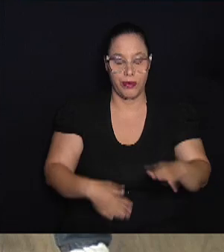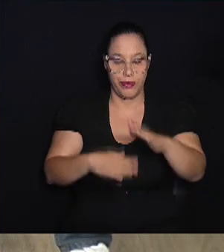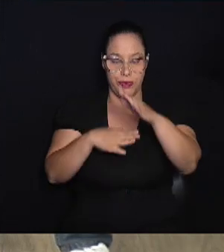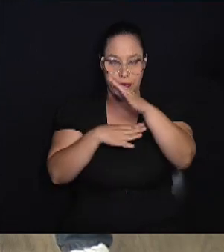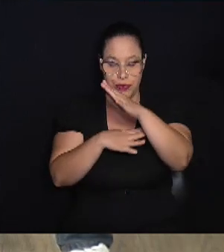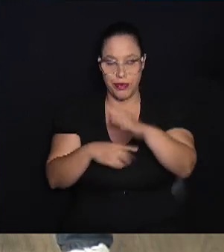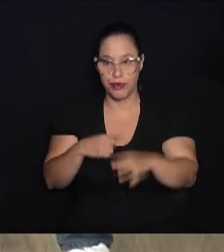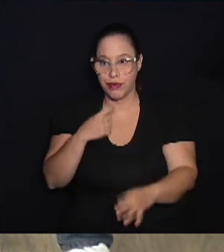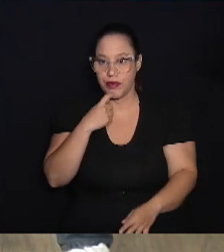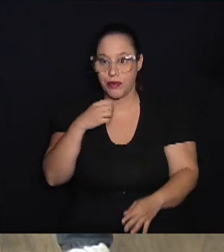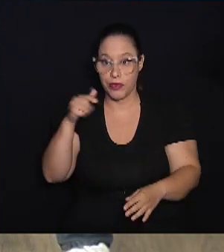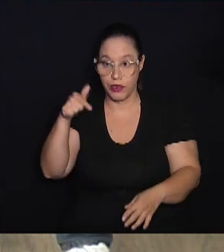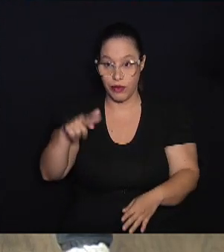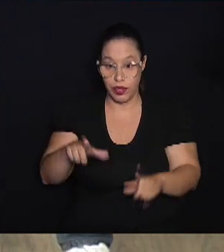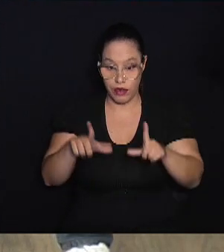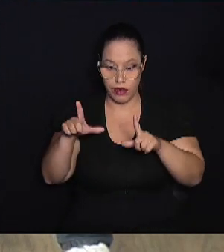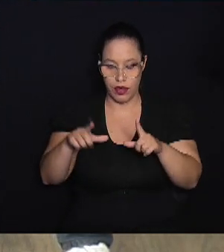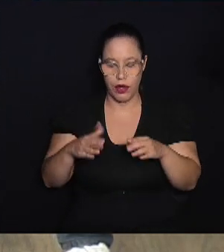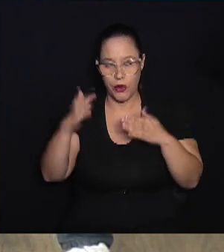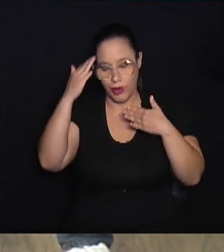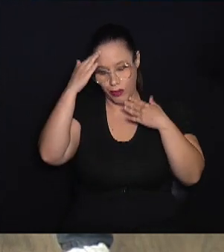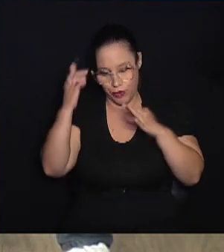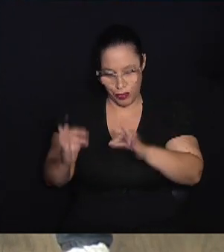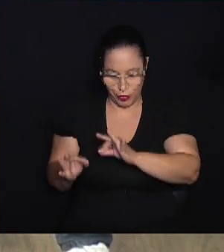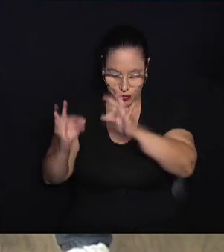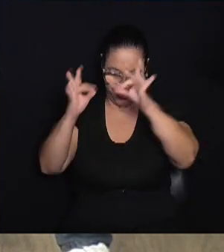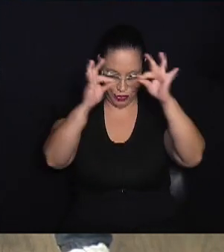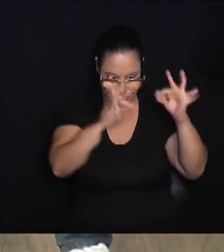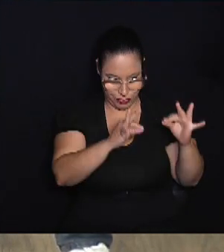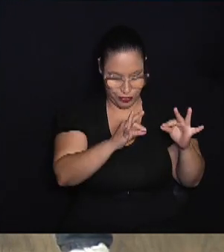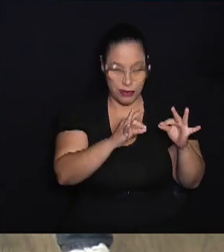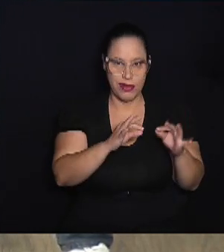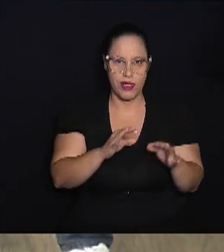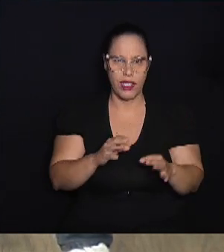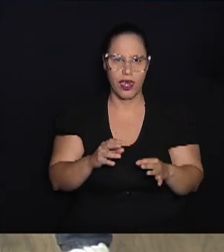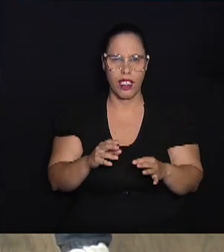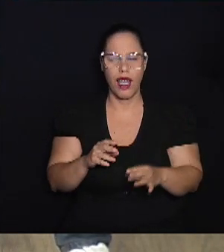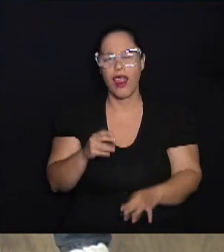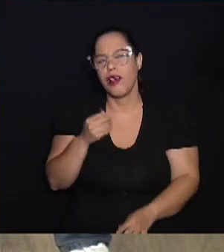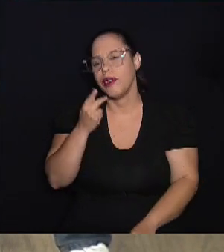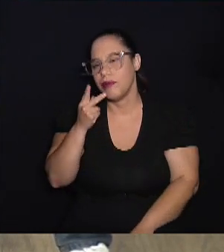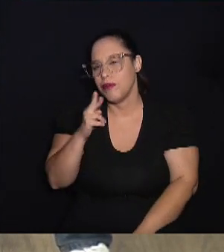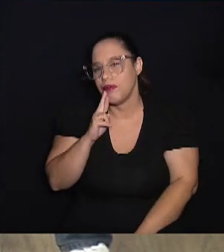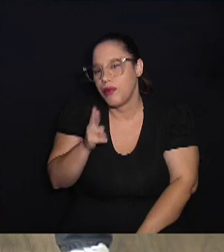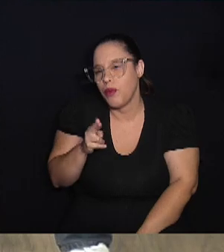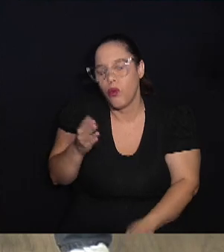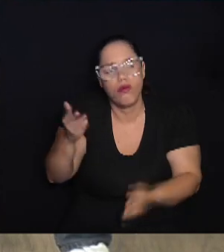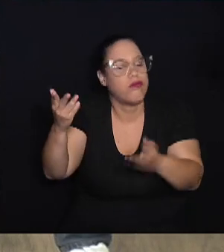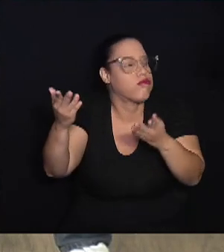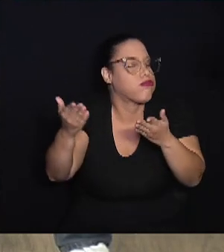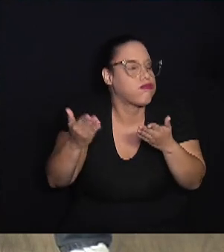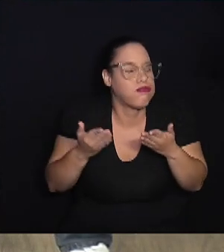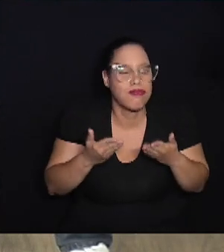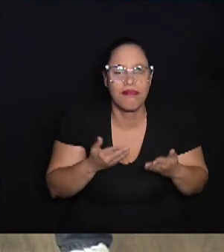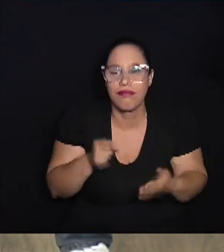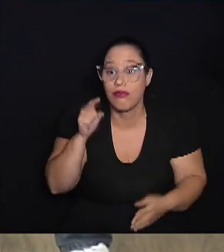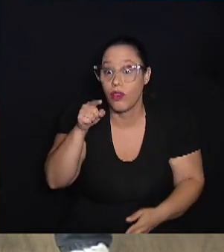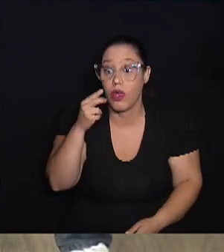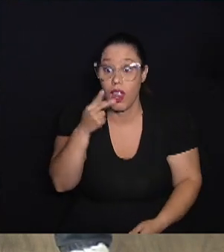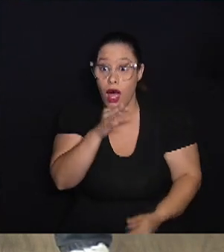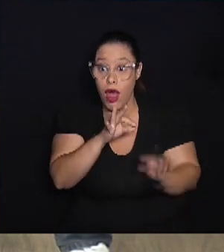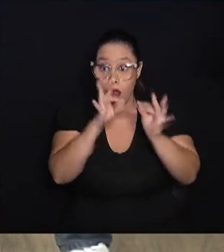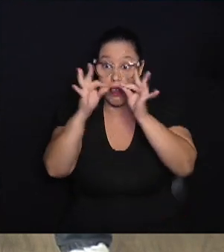fica por aqui. Muito obrigado pela sua companhia, pela sua audiência. Mas eu tenho aquele recado e aquele convite para dar a você que está nos